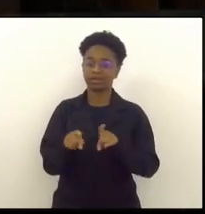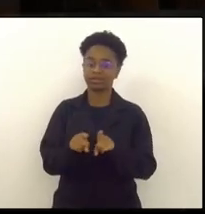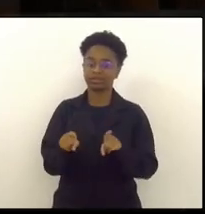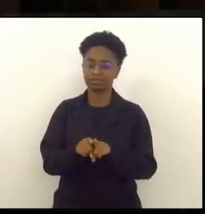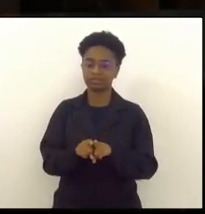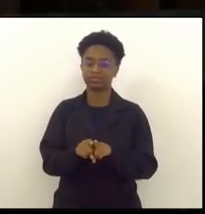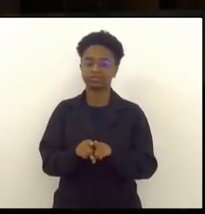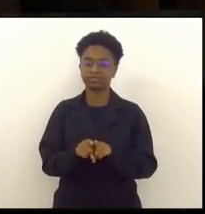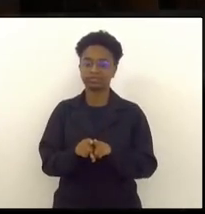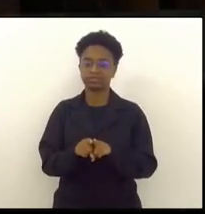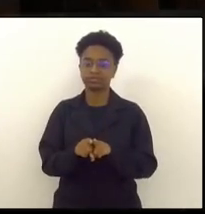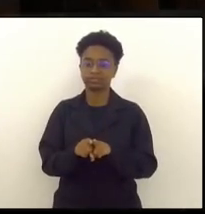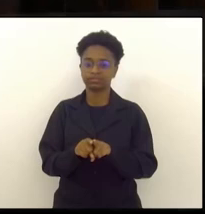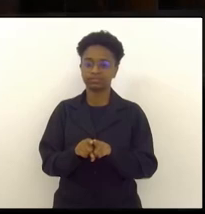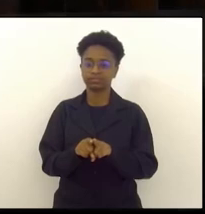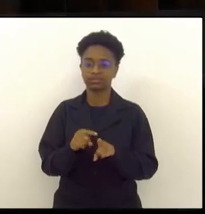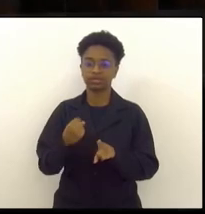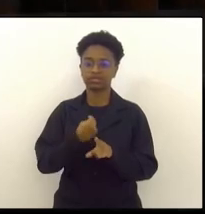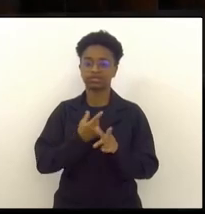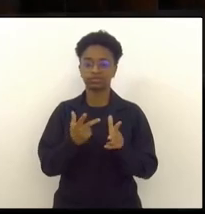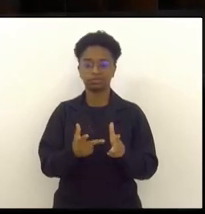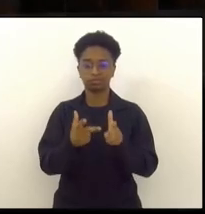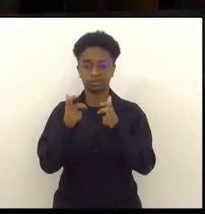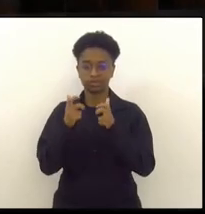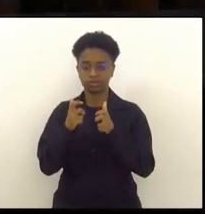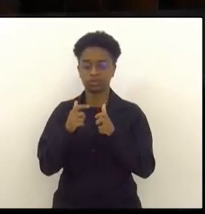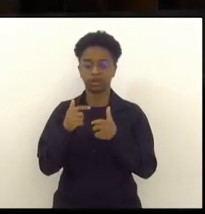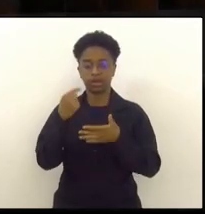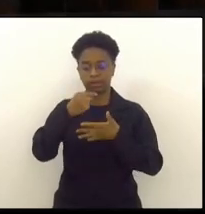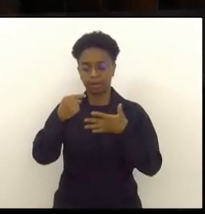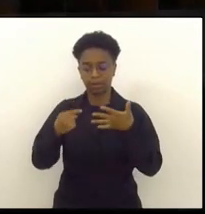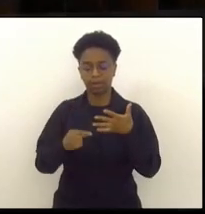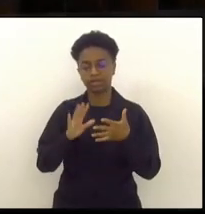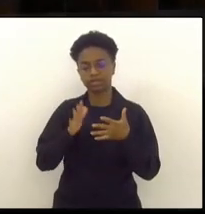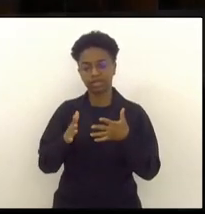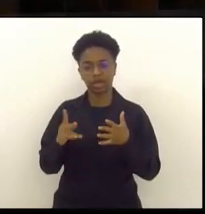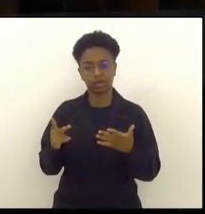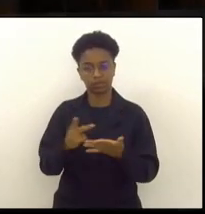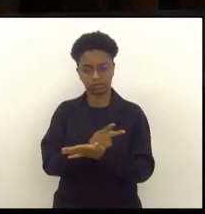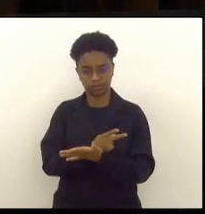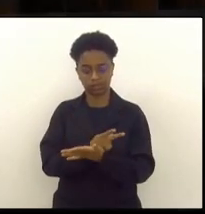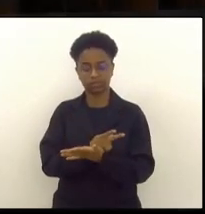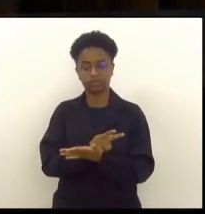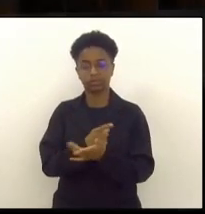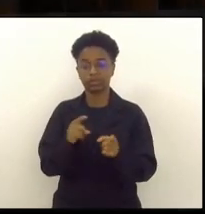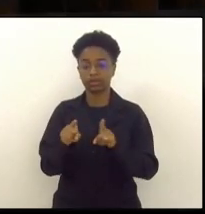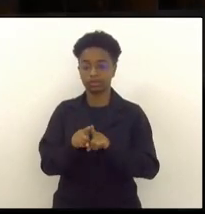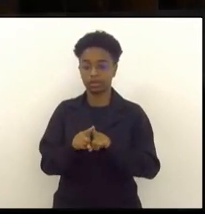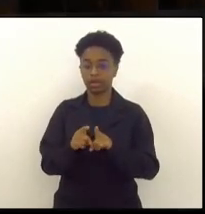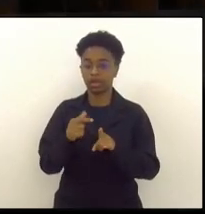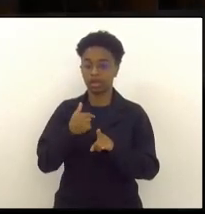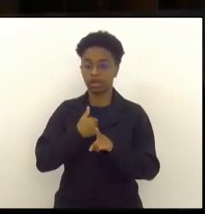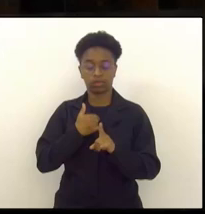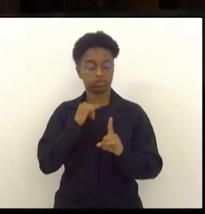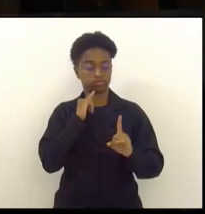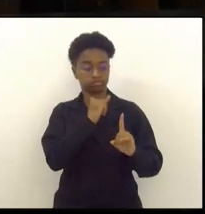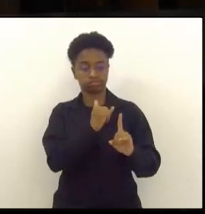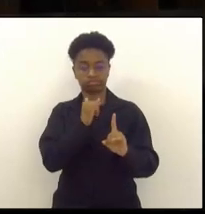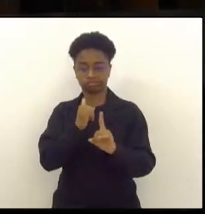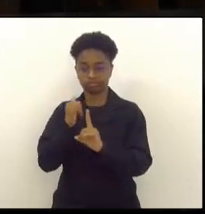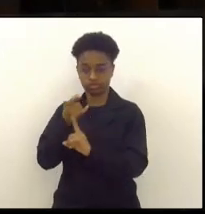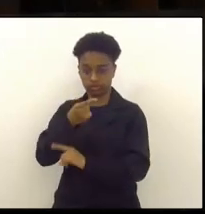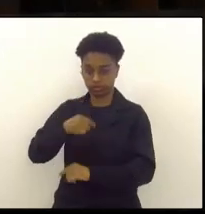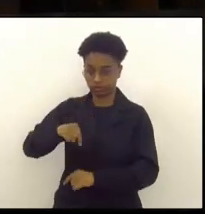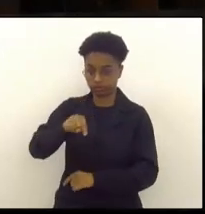de reconhecermos tudo o que já foi feito, de eu me dirigir a todos vocês e dizer que